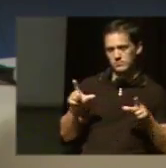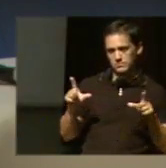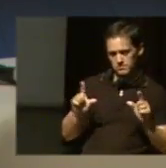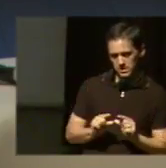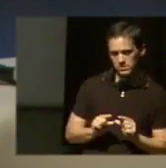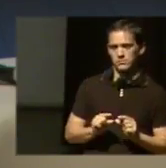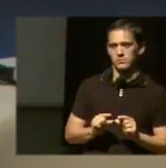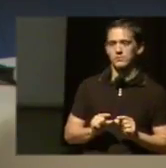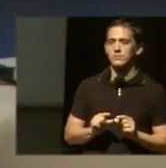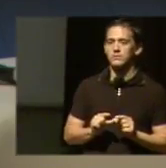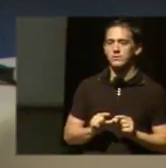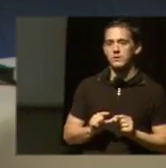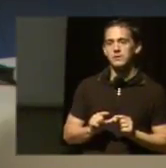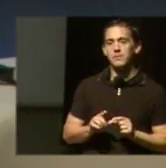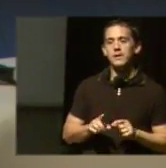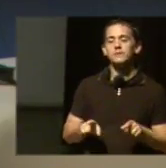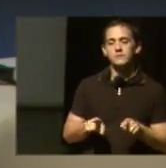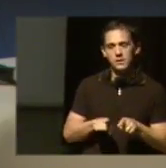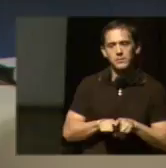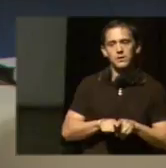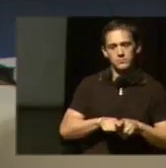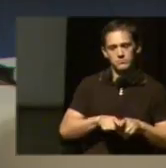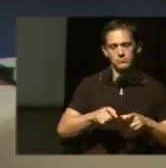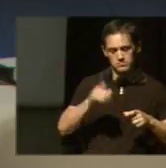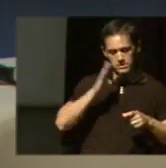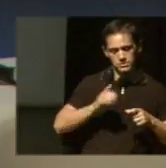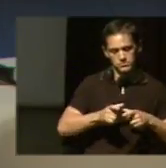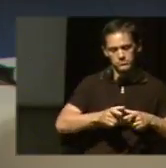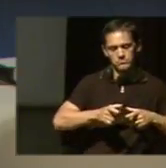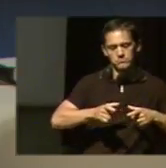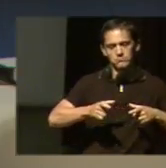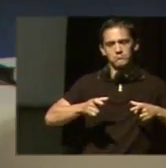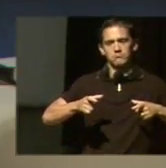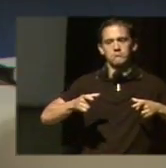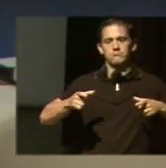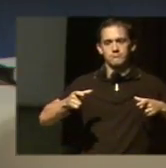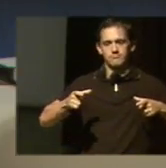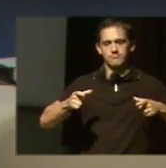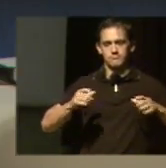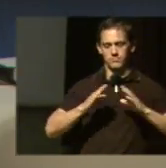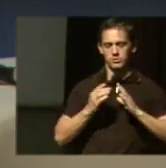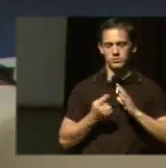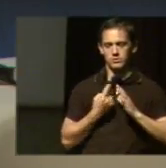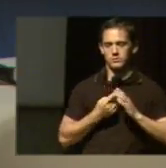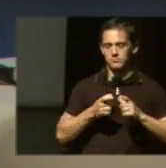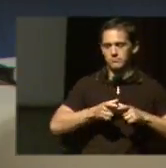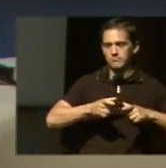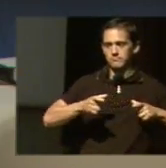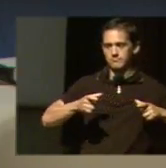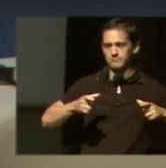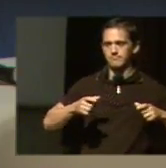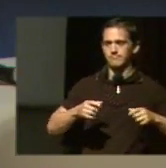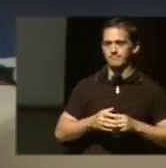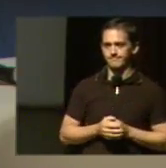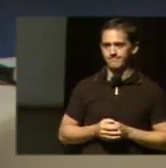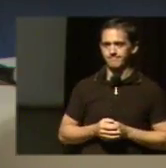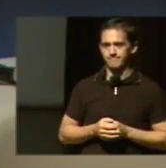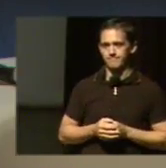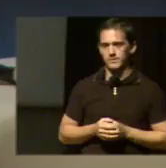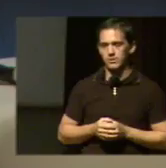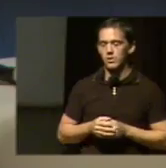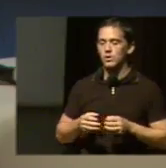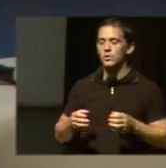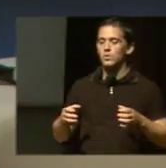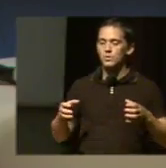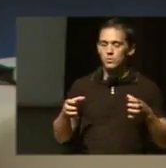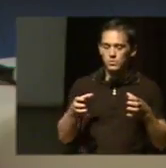Brasil também esse número está avançando muito. E nós temos também já grupos, e ainda especialmente grupos menos favorecidos, que